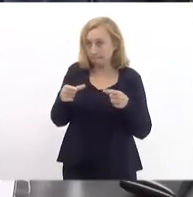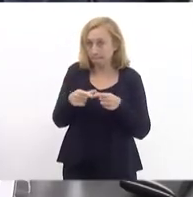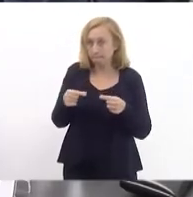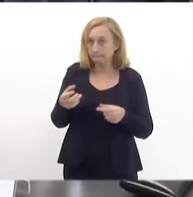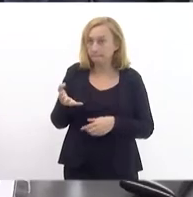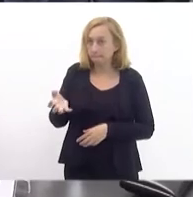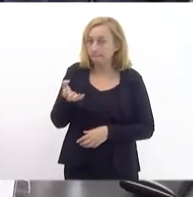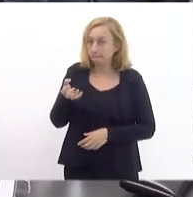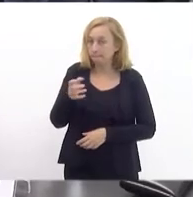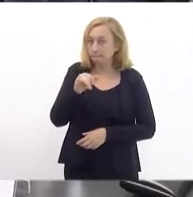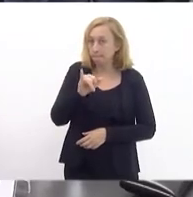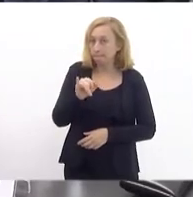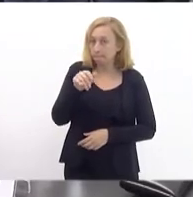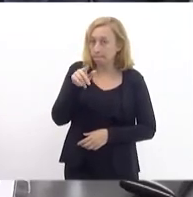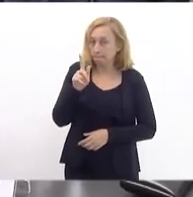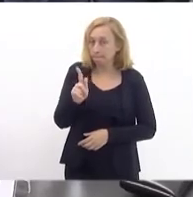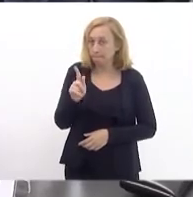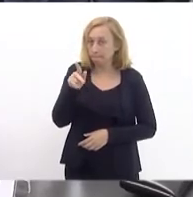IGPM.